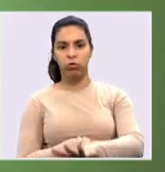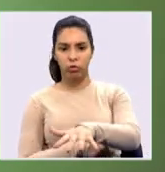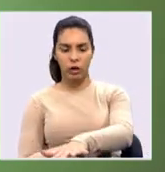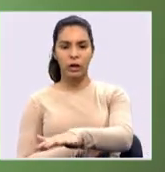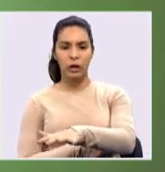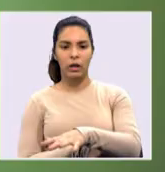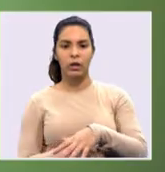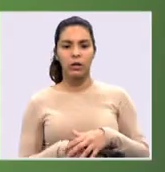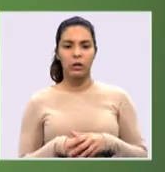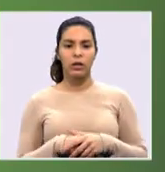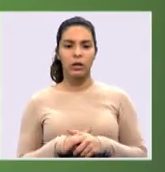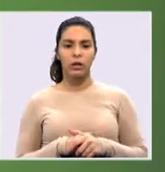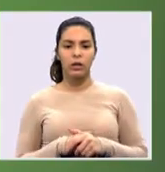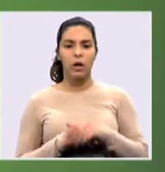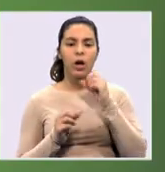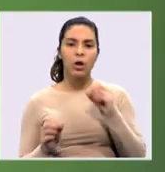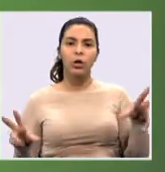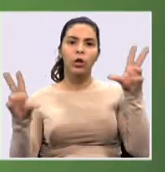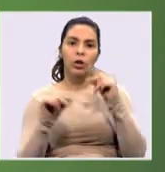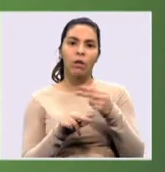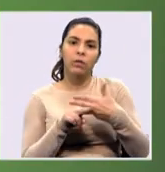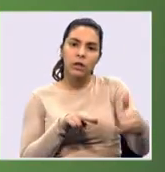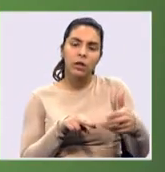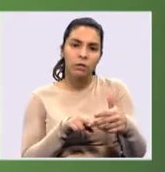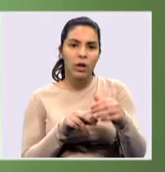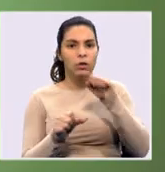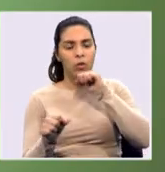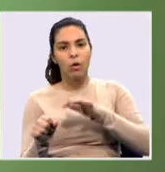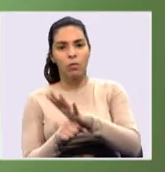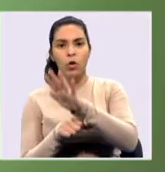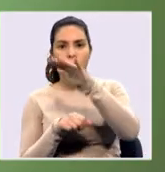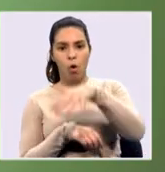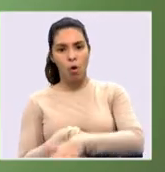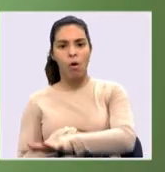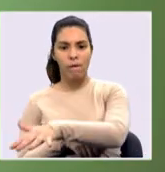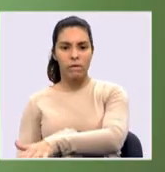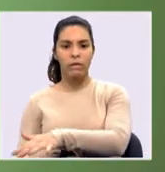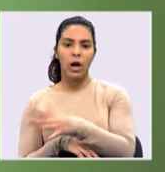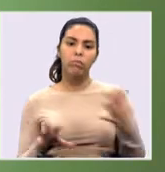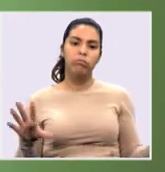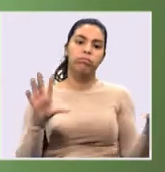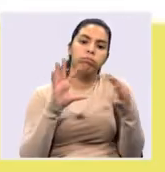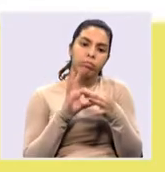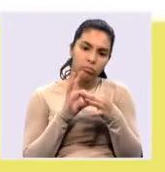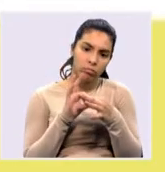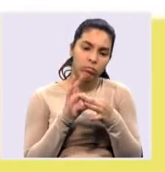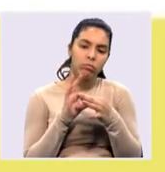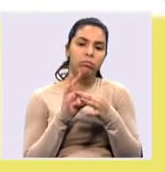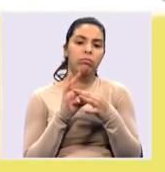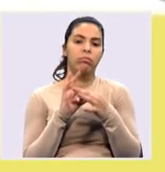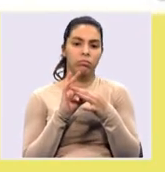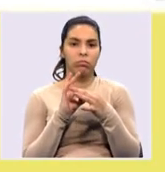de todos nós, que era Super Boxwell, a nova cerveja que deu à costa. Então vamos associar a uma marca